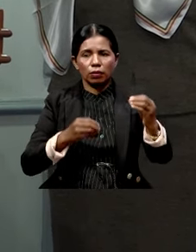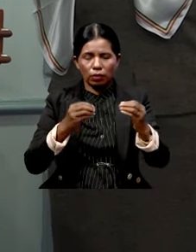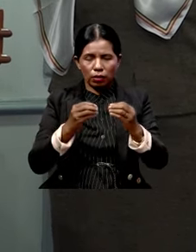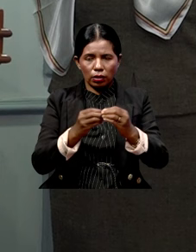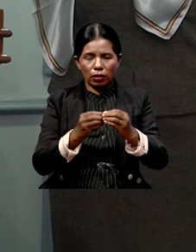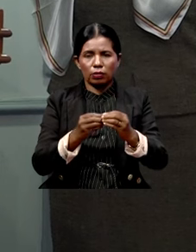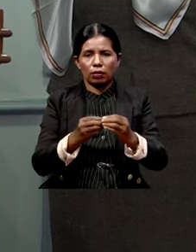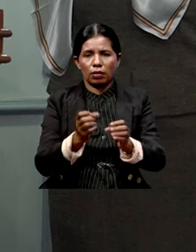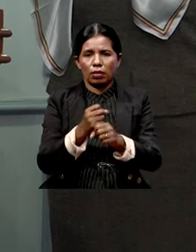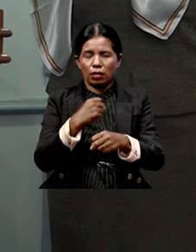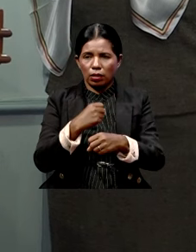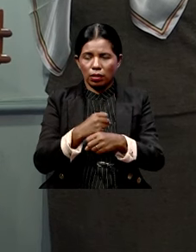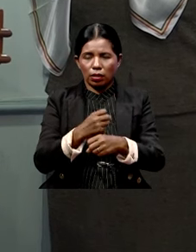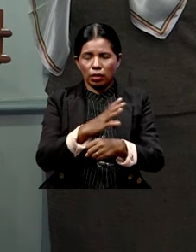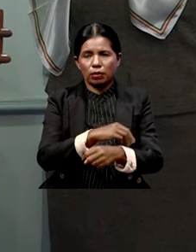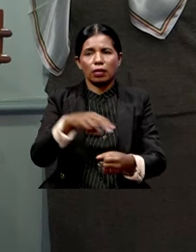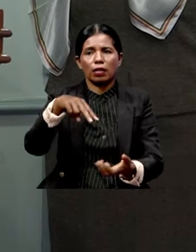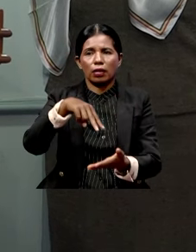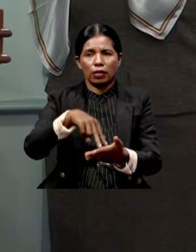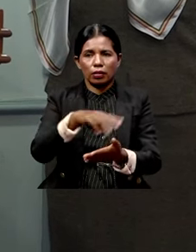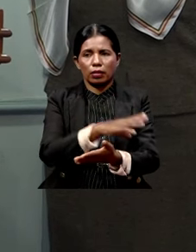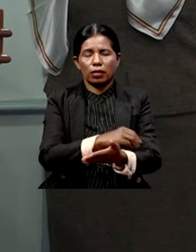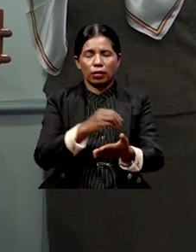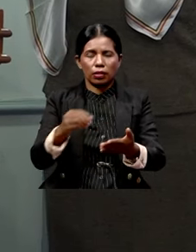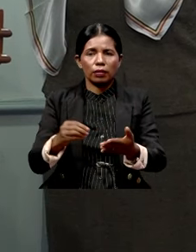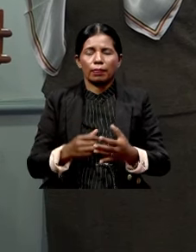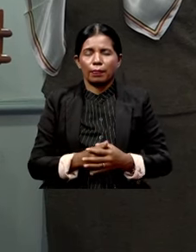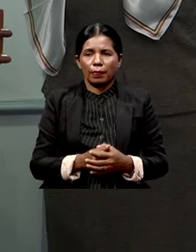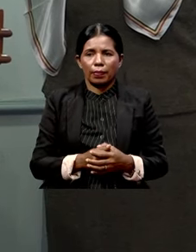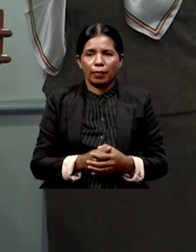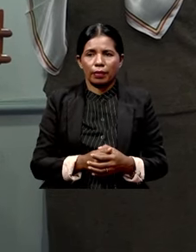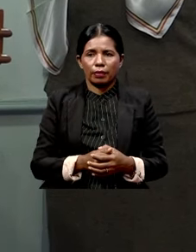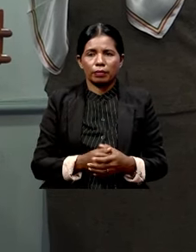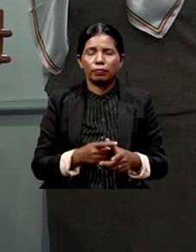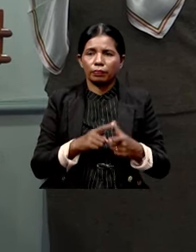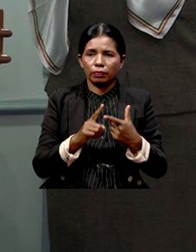como existe esta vontade de